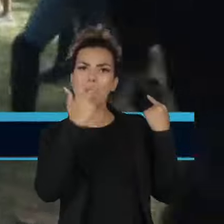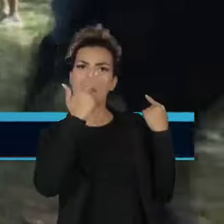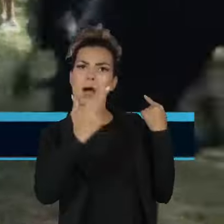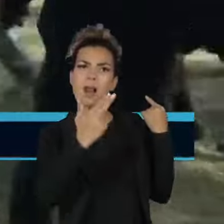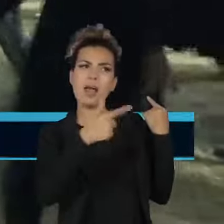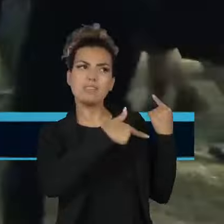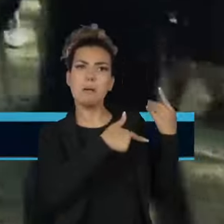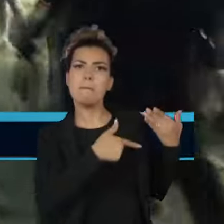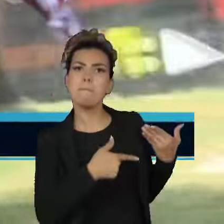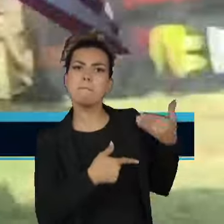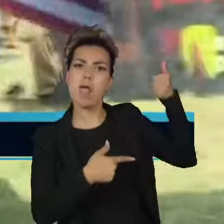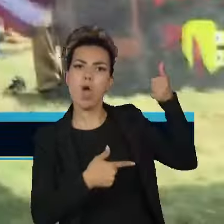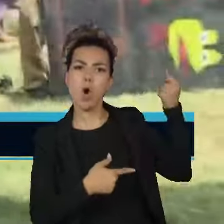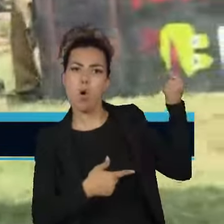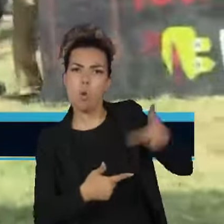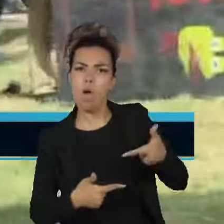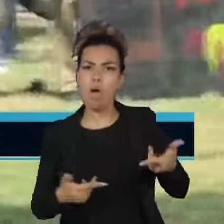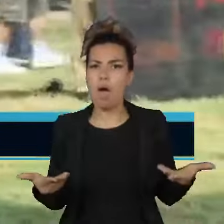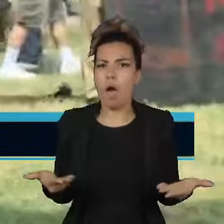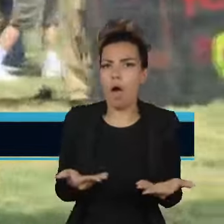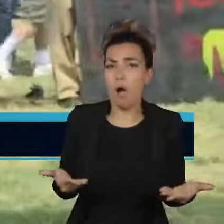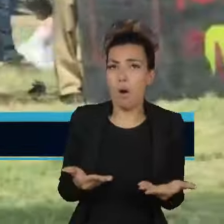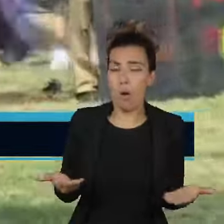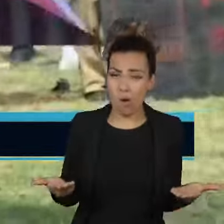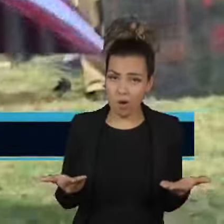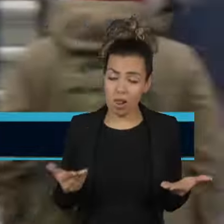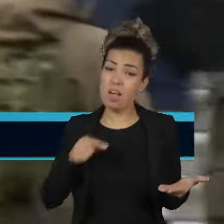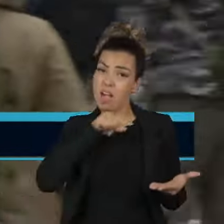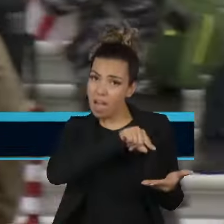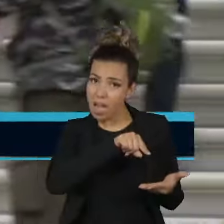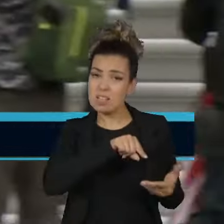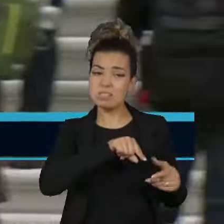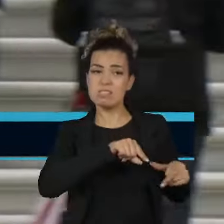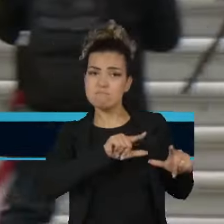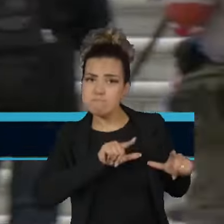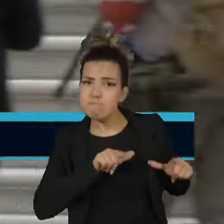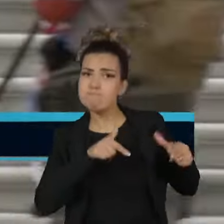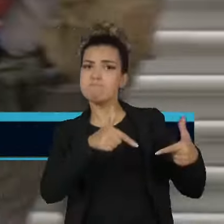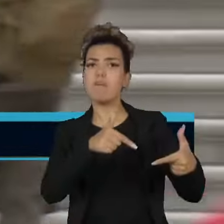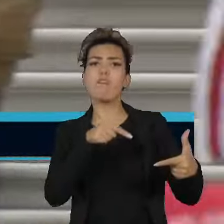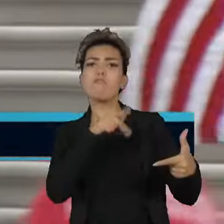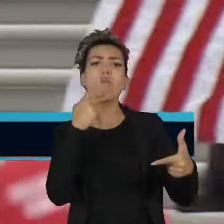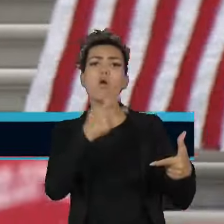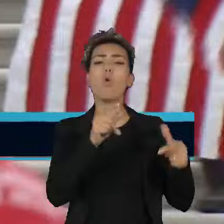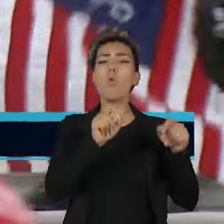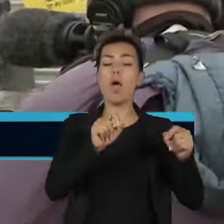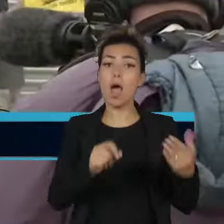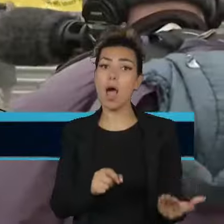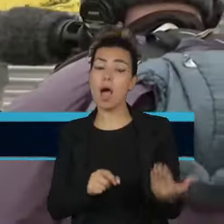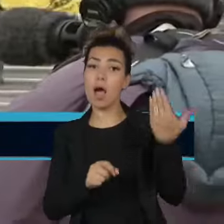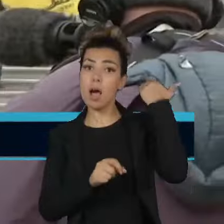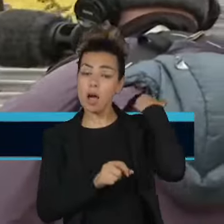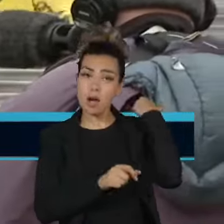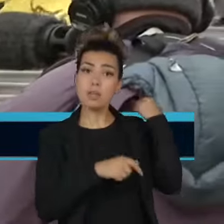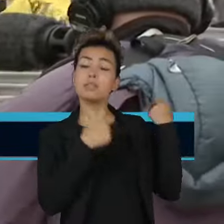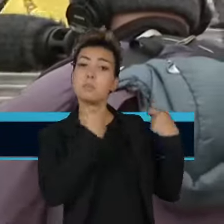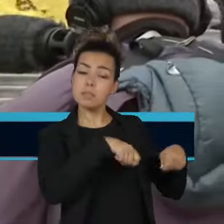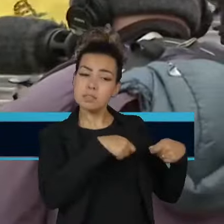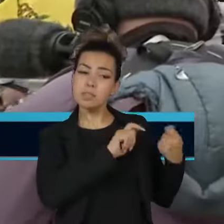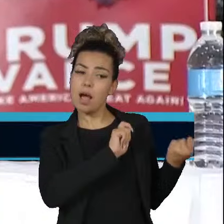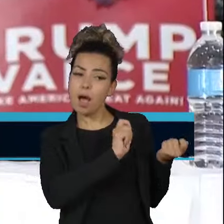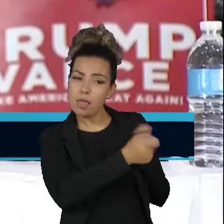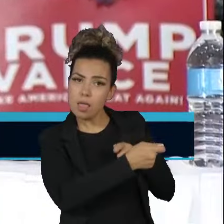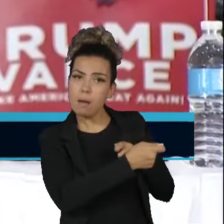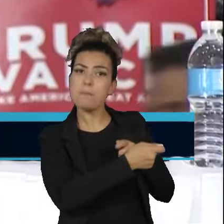momento melhor do que o presente. Segundo esses movimentos, é preciso reconstruir o passado para fazer um futuro